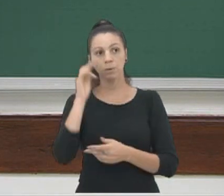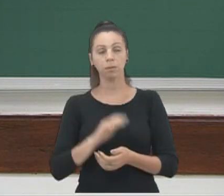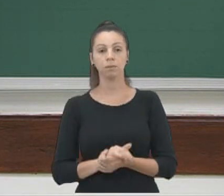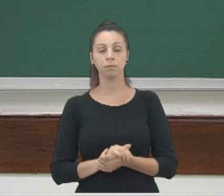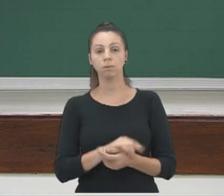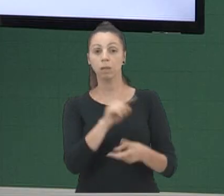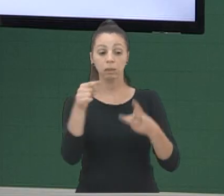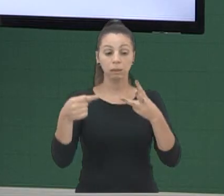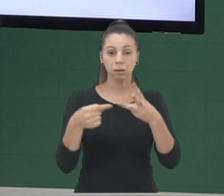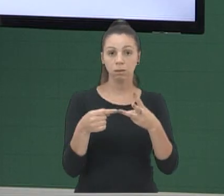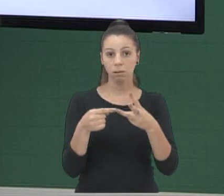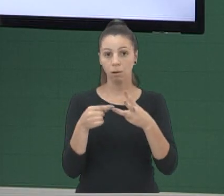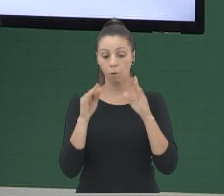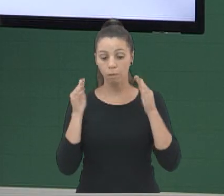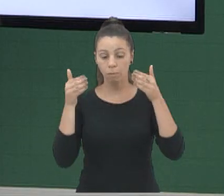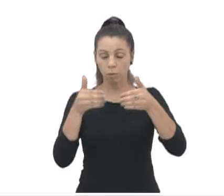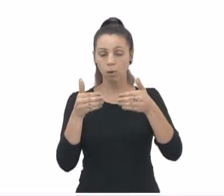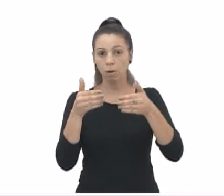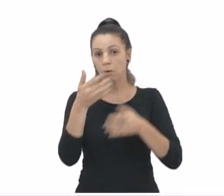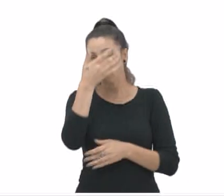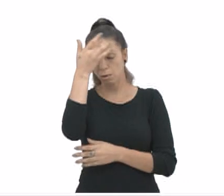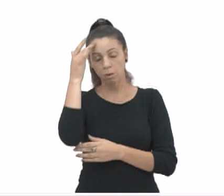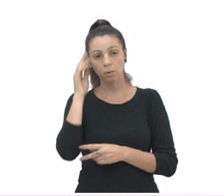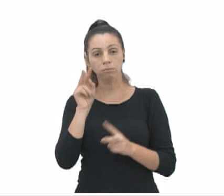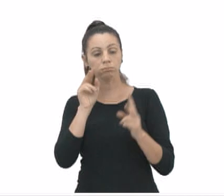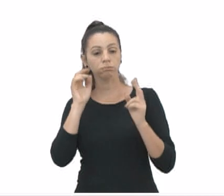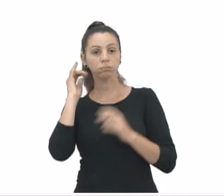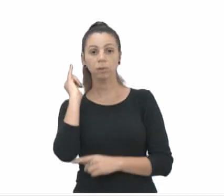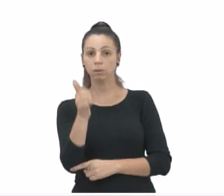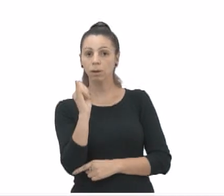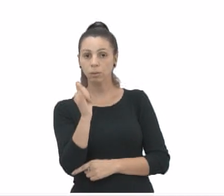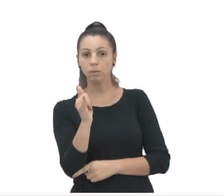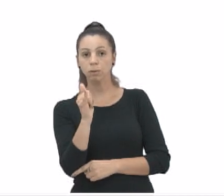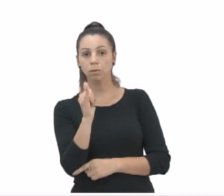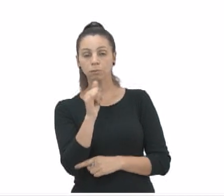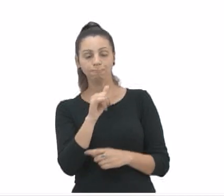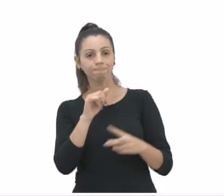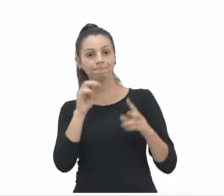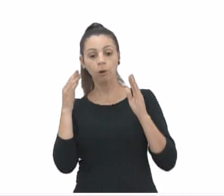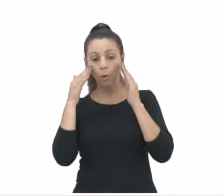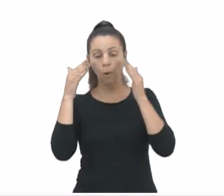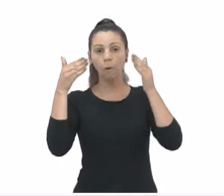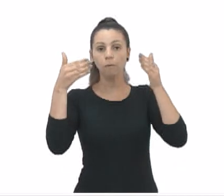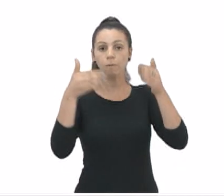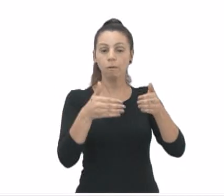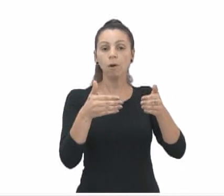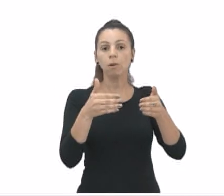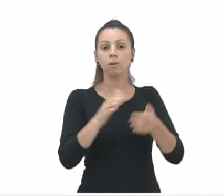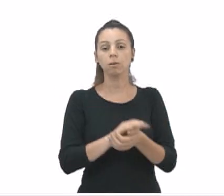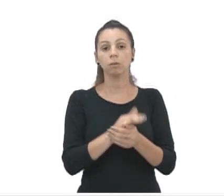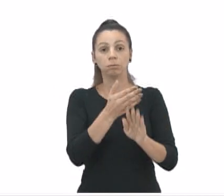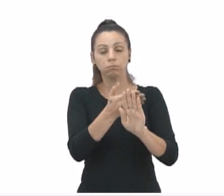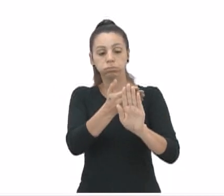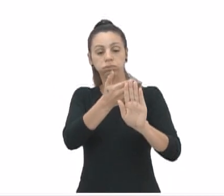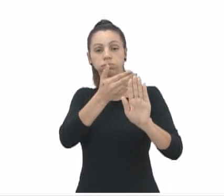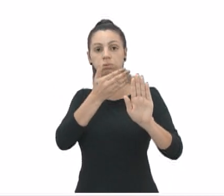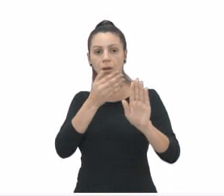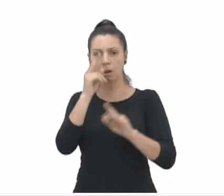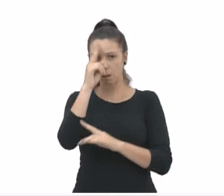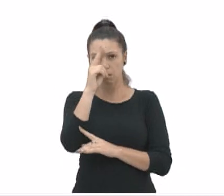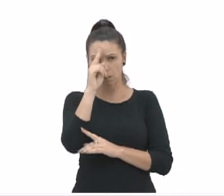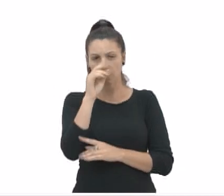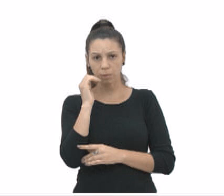narrador conta a história como observador. Como é esse foco narrativo? Terceira pessoa ou externo, distante, falei isso para